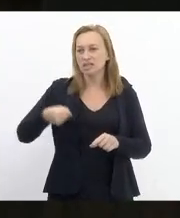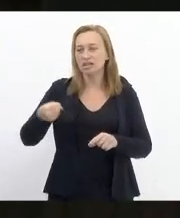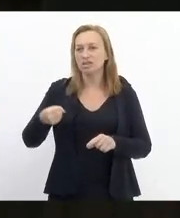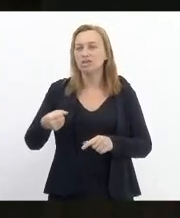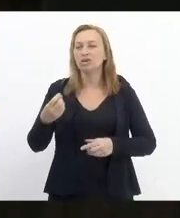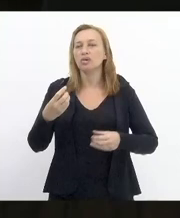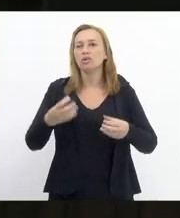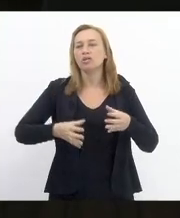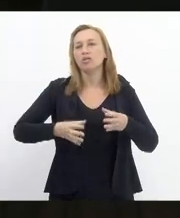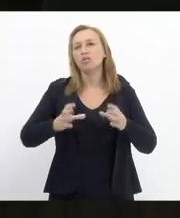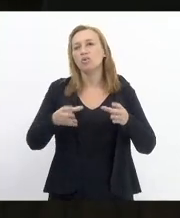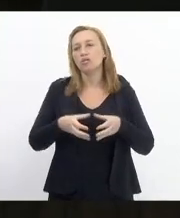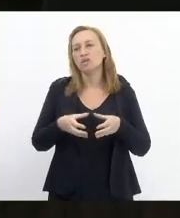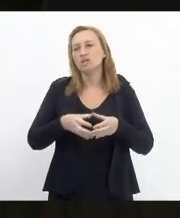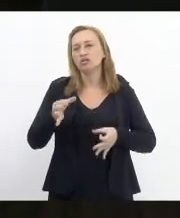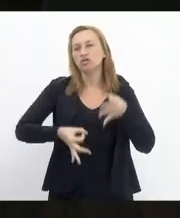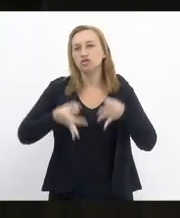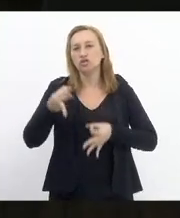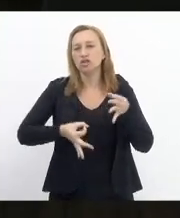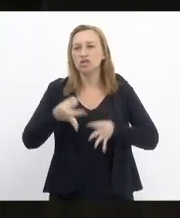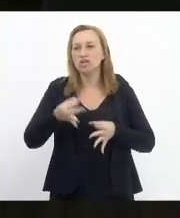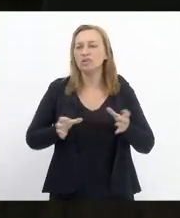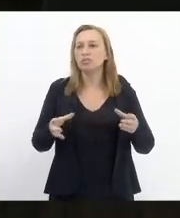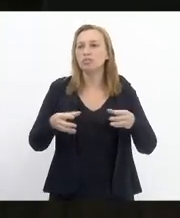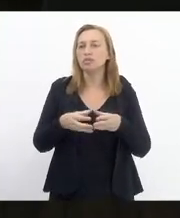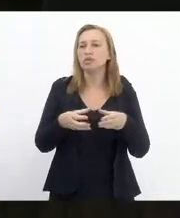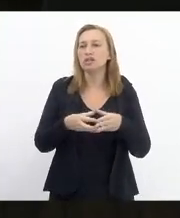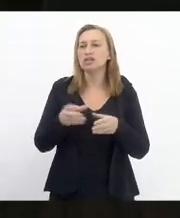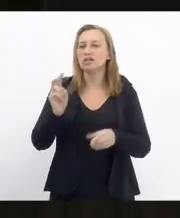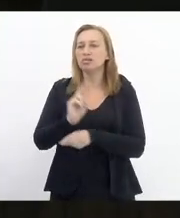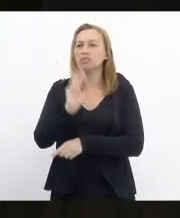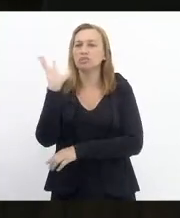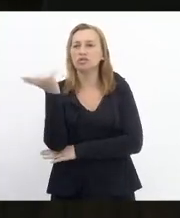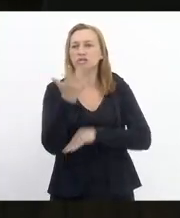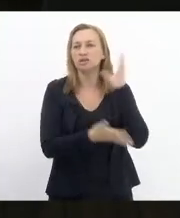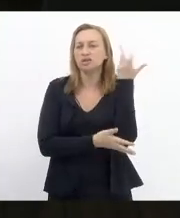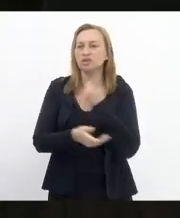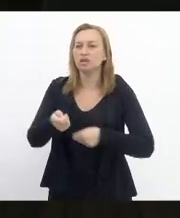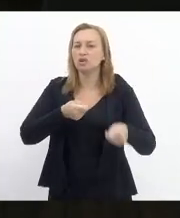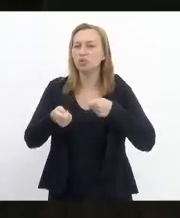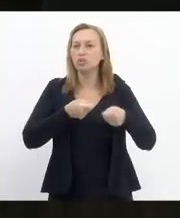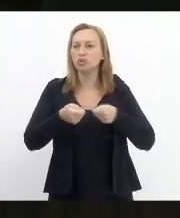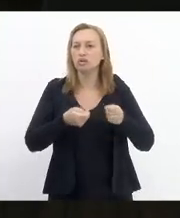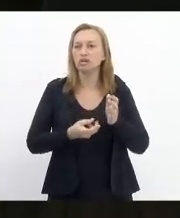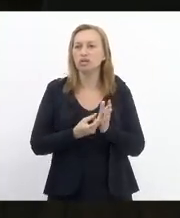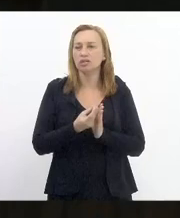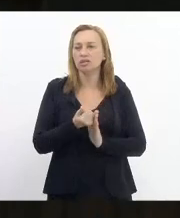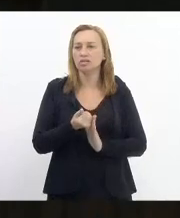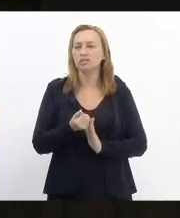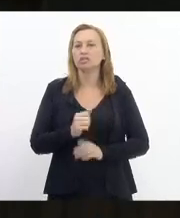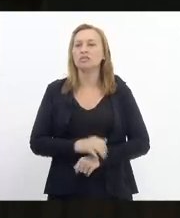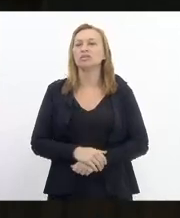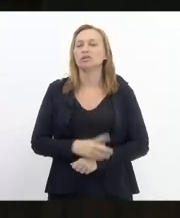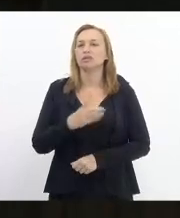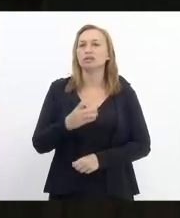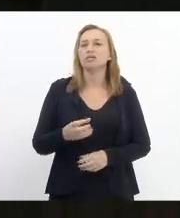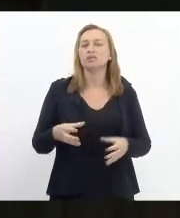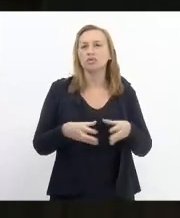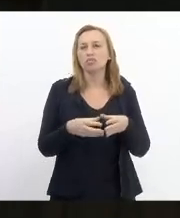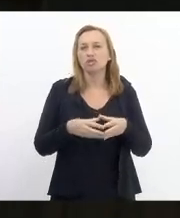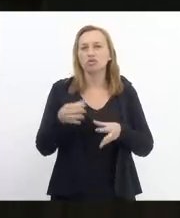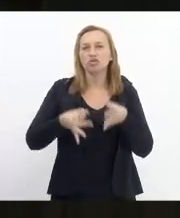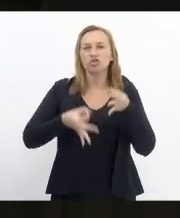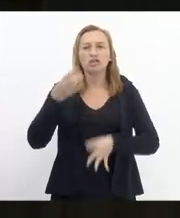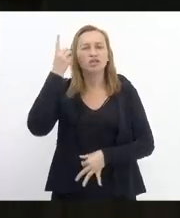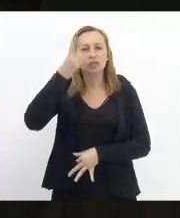de Constituição, Justiça, de Defesa do Meio Ambiente, de Assuntos Municipais, Desenvolvimento Regional, de Orçamento, Finanças, Fiscalização Financeira e Controle. Para emitir parecer pela Comissão de Constituição,